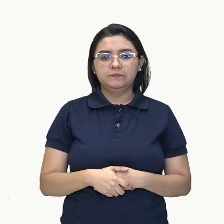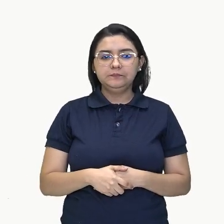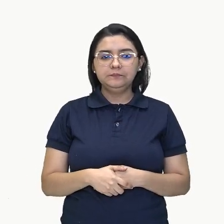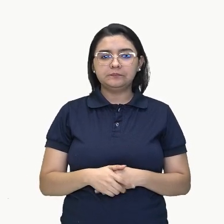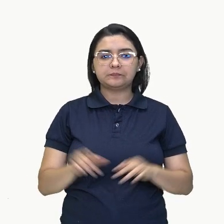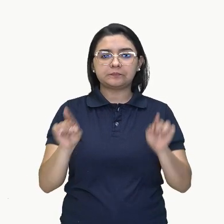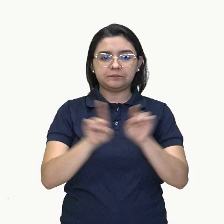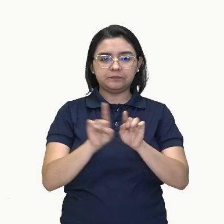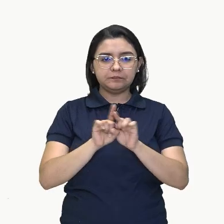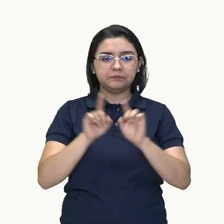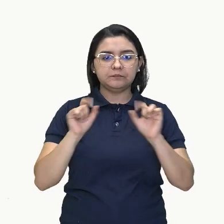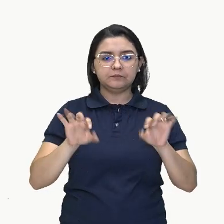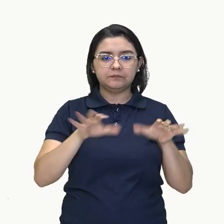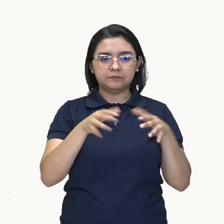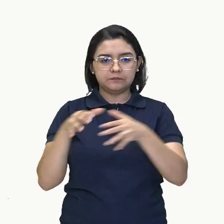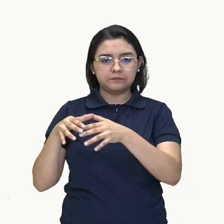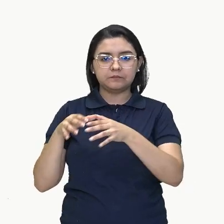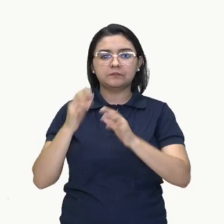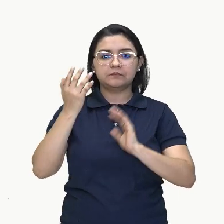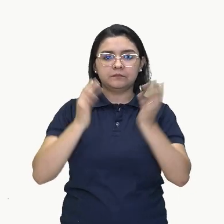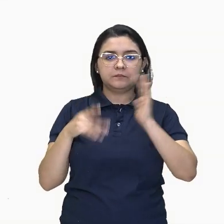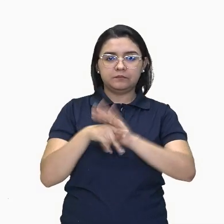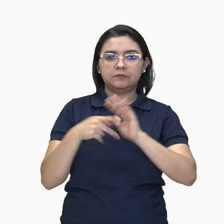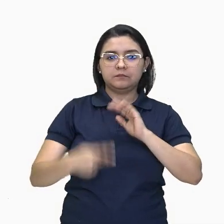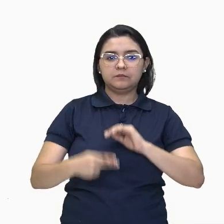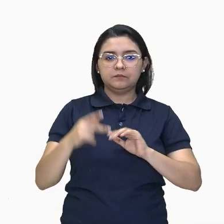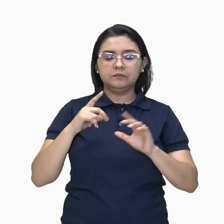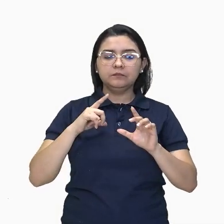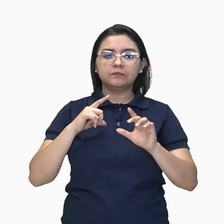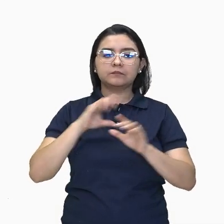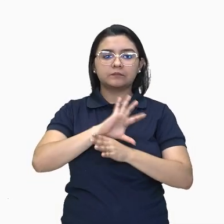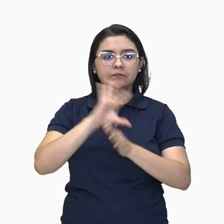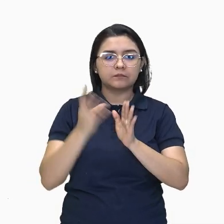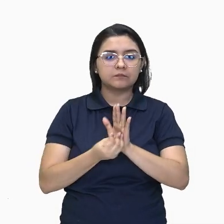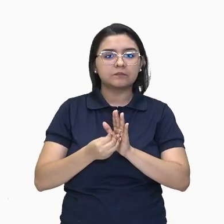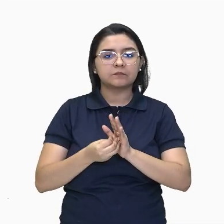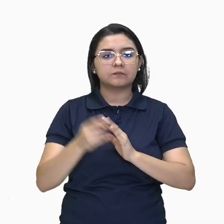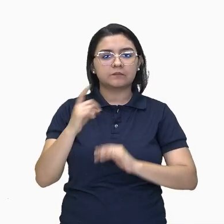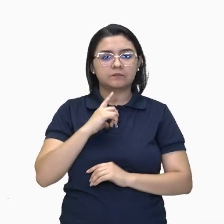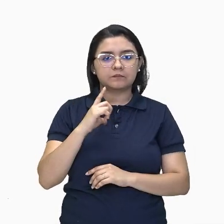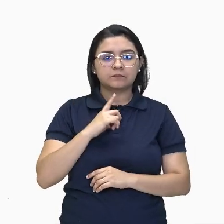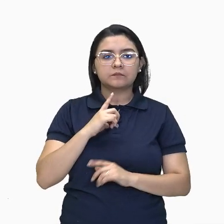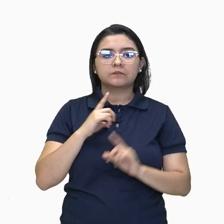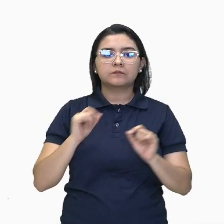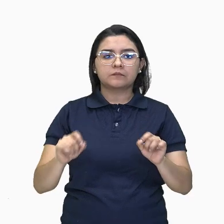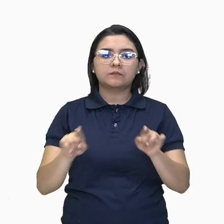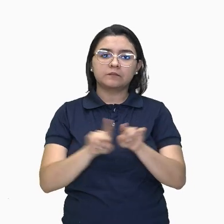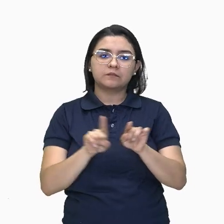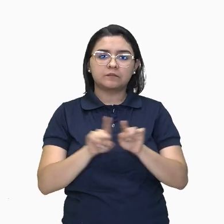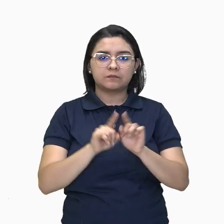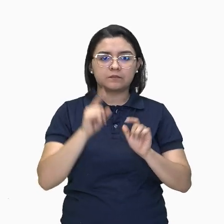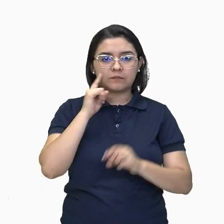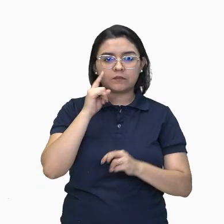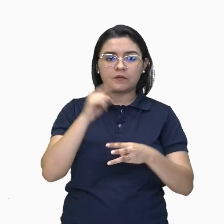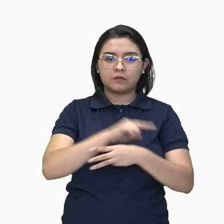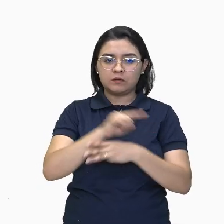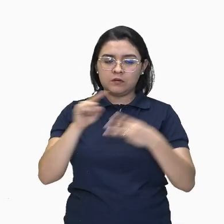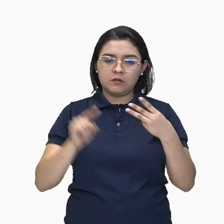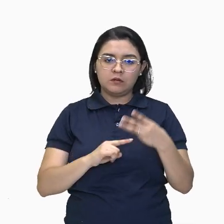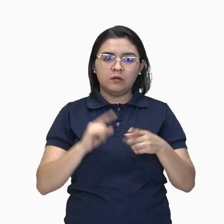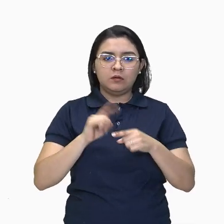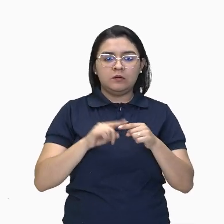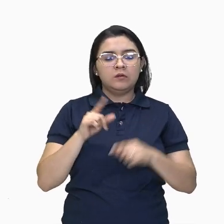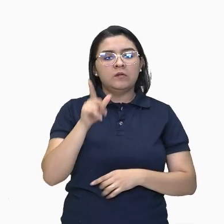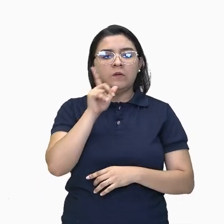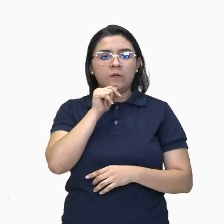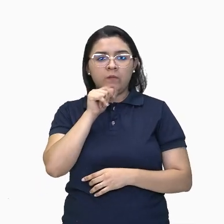temos a classificação climática na Amazônia. Nós temos essa classificação em semiúmido, em úmido